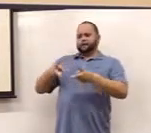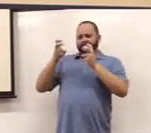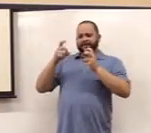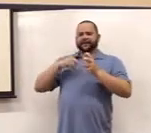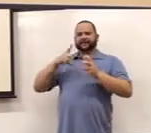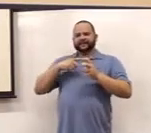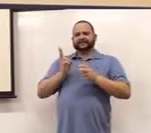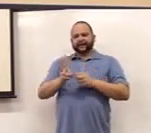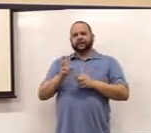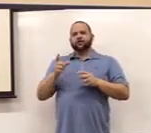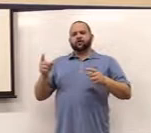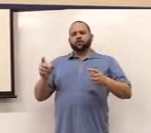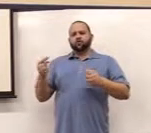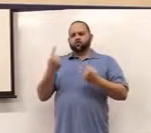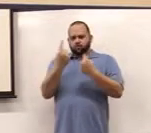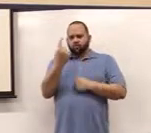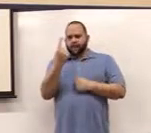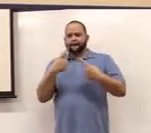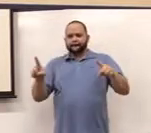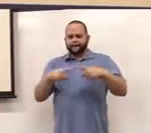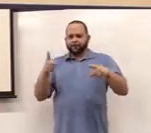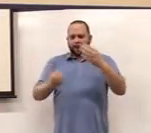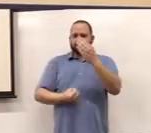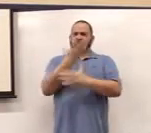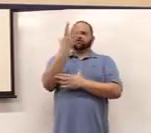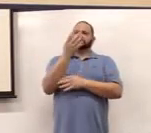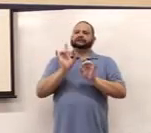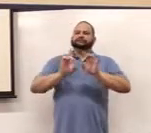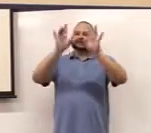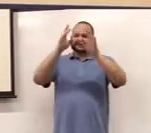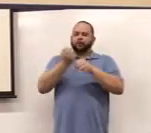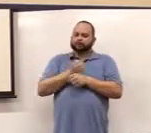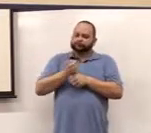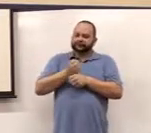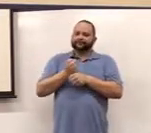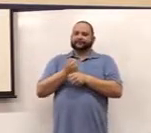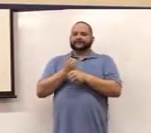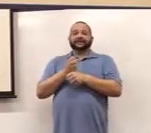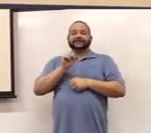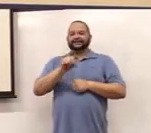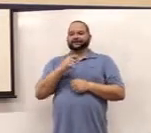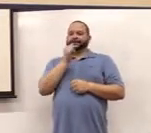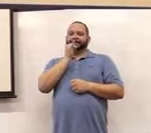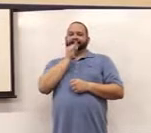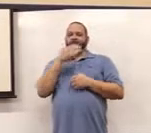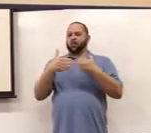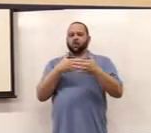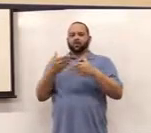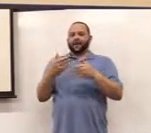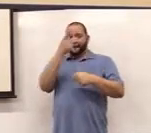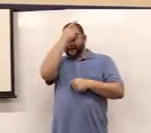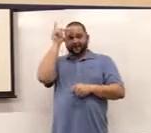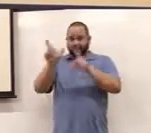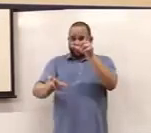nos próximos 15 anos, 13 anos. Né? E são todas obras que, se qualquer um de nós compusesse uma dessas, já estaria